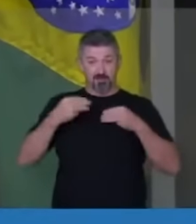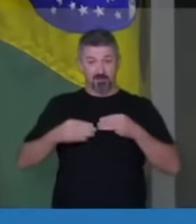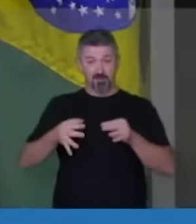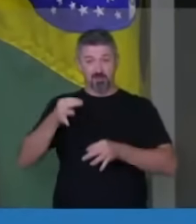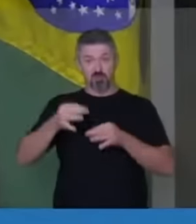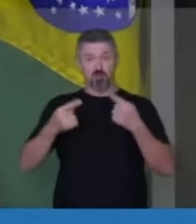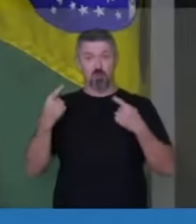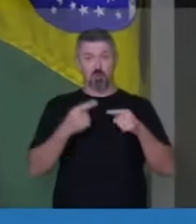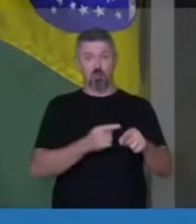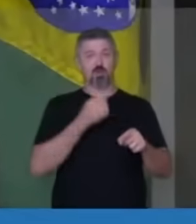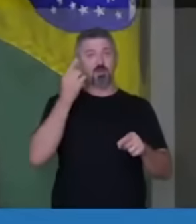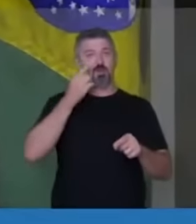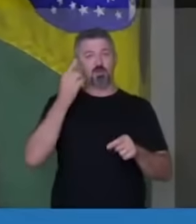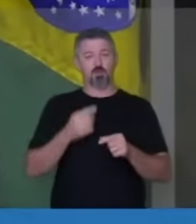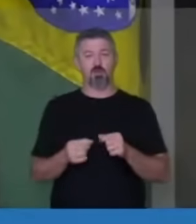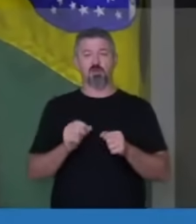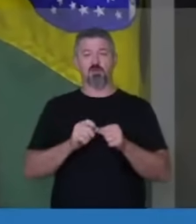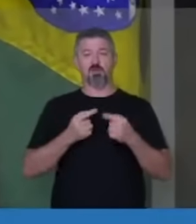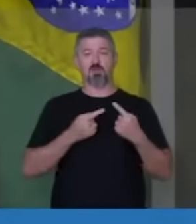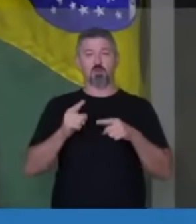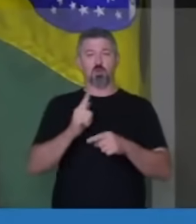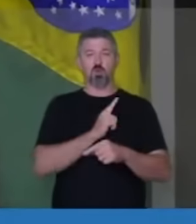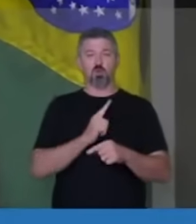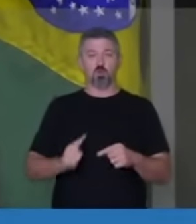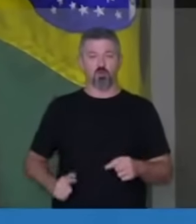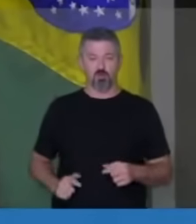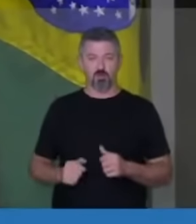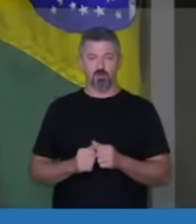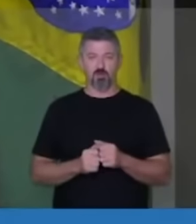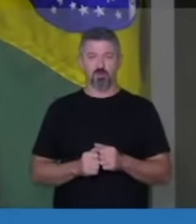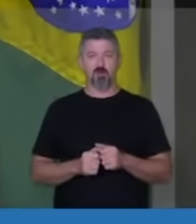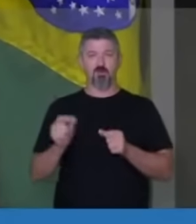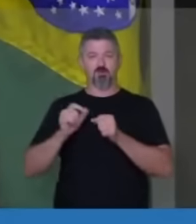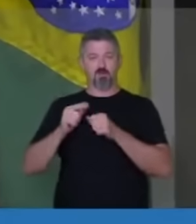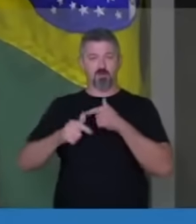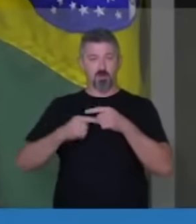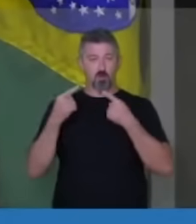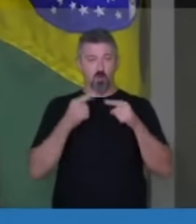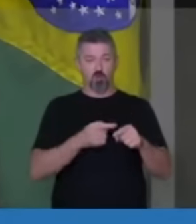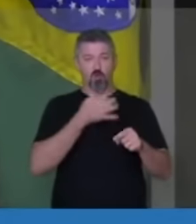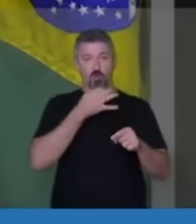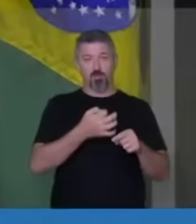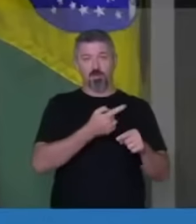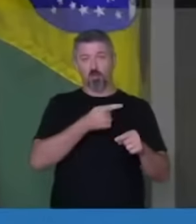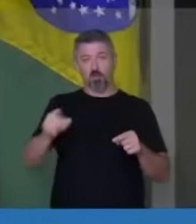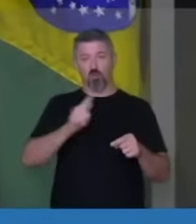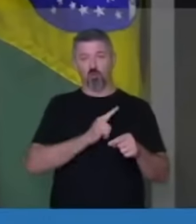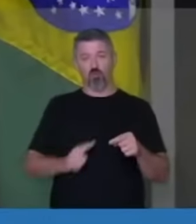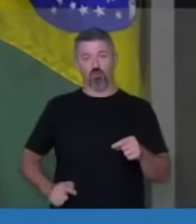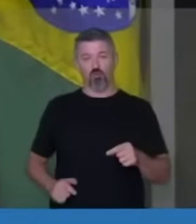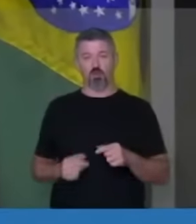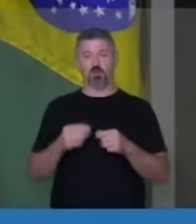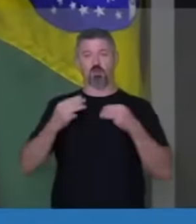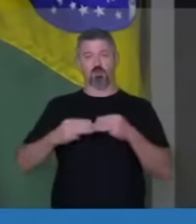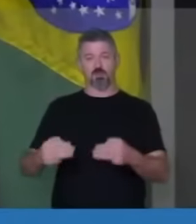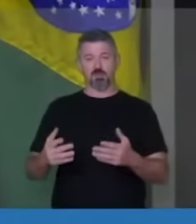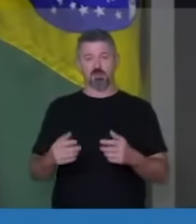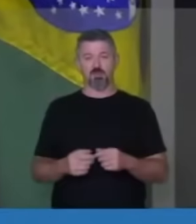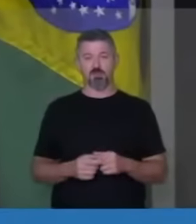Justiça contra parlamentares que fazem oposição, contra parlamentares que se posicionam contra um